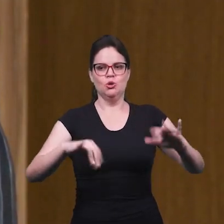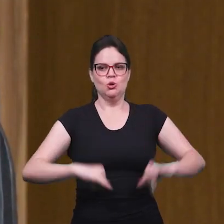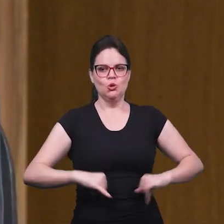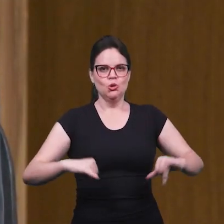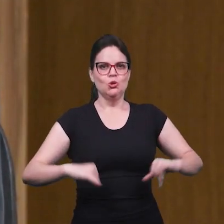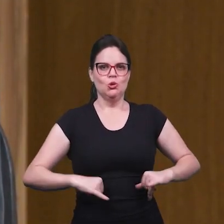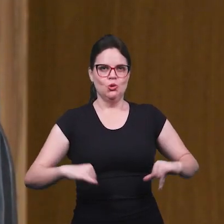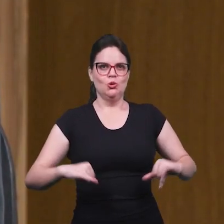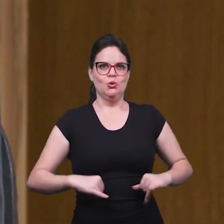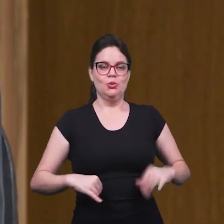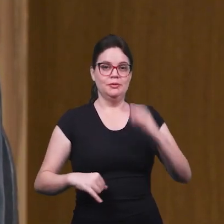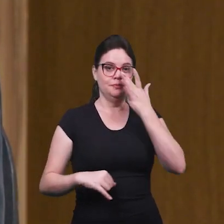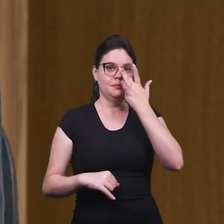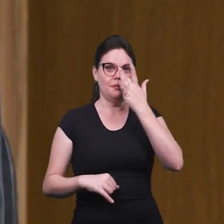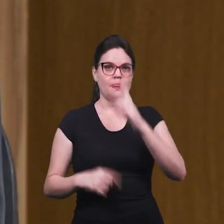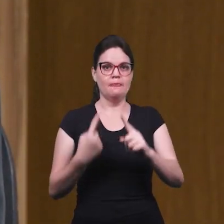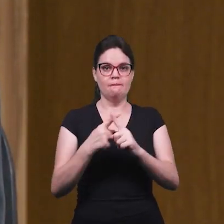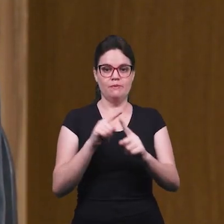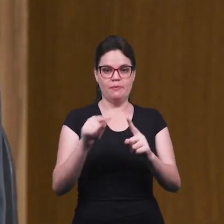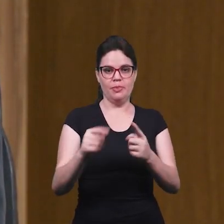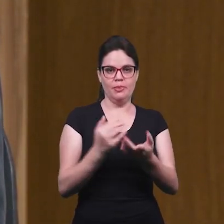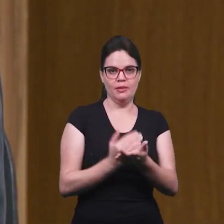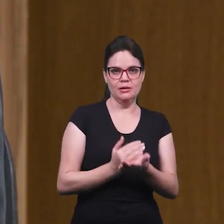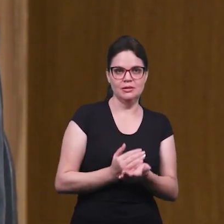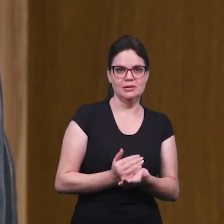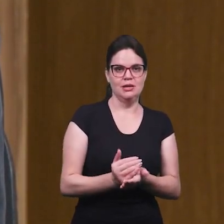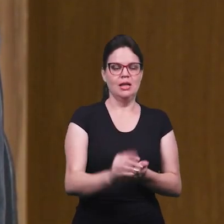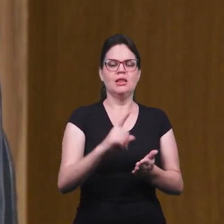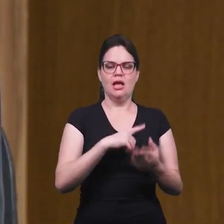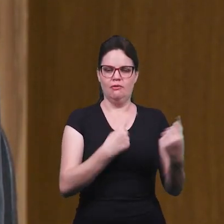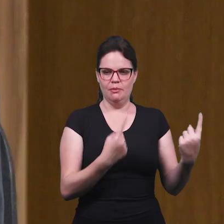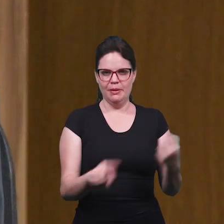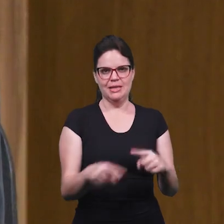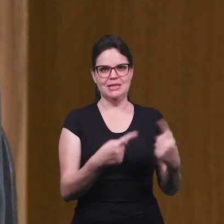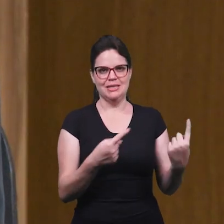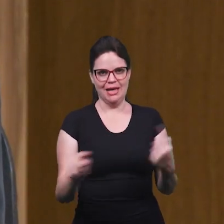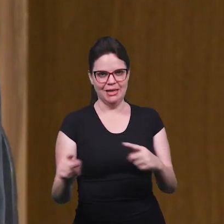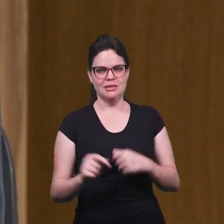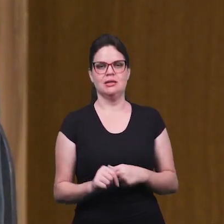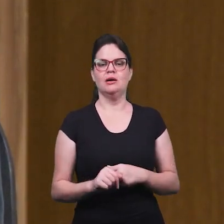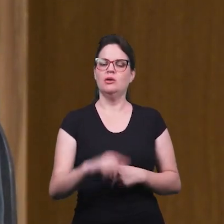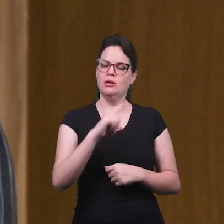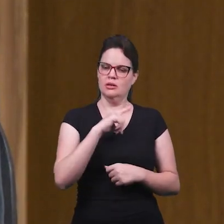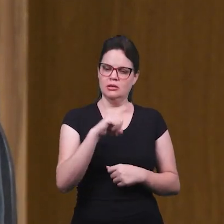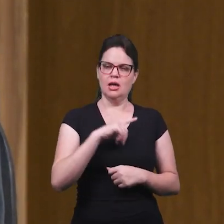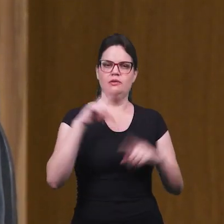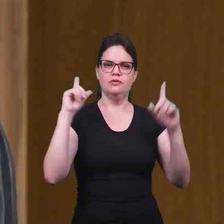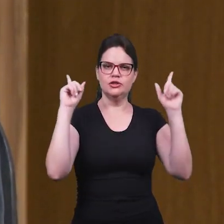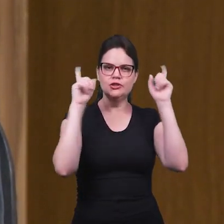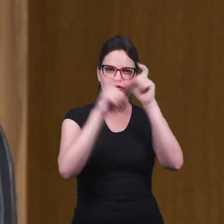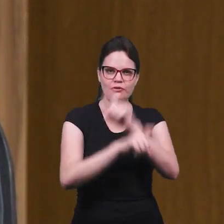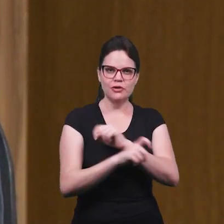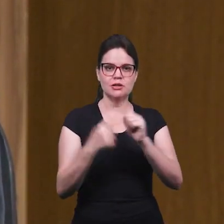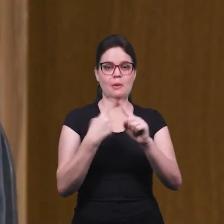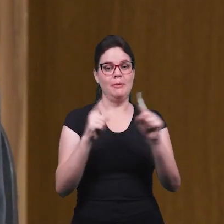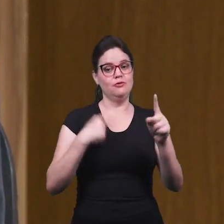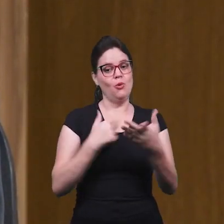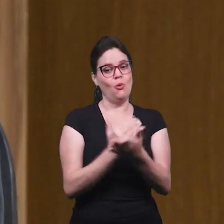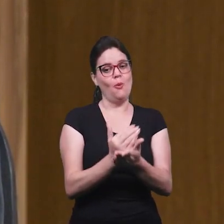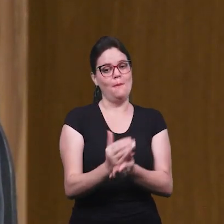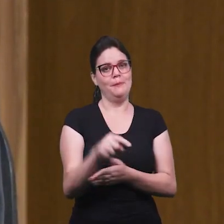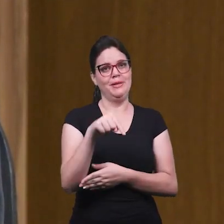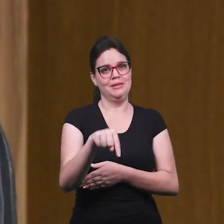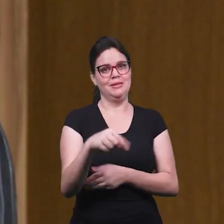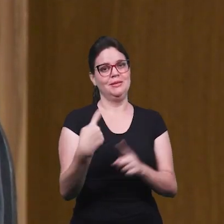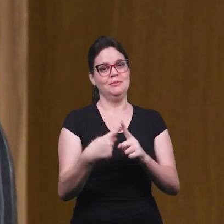o profético. Então ela foi perseguida, mas ela venceu todas as provas porque ela viveu na